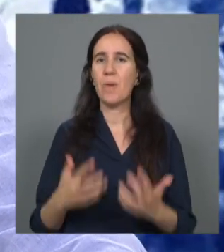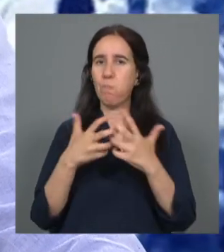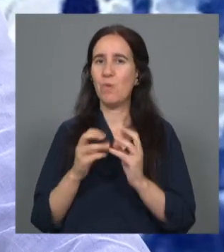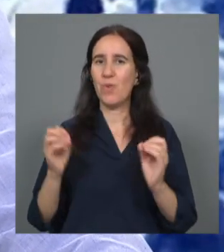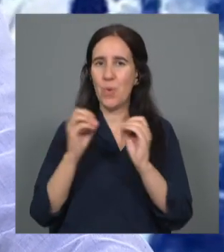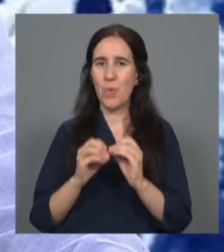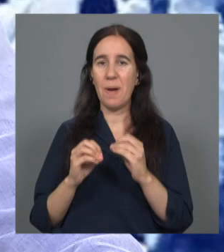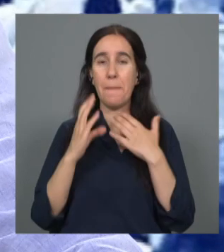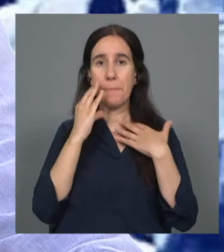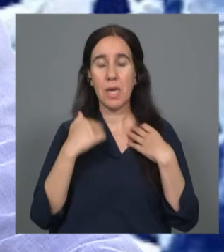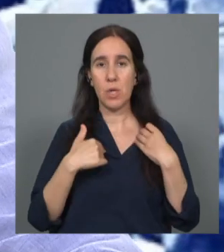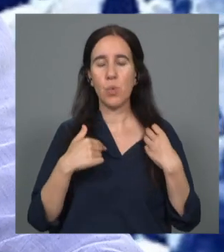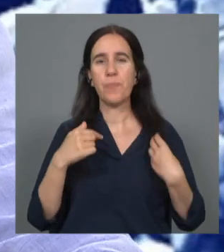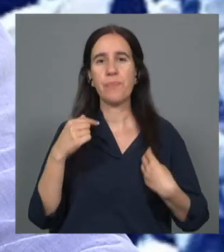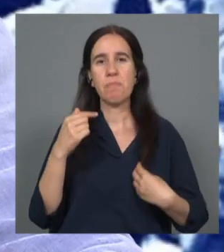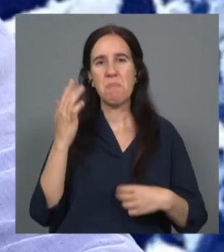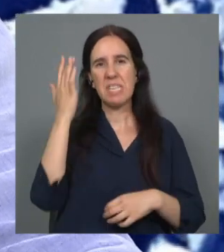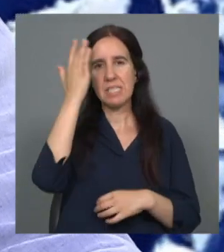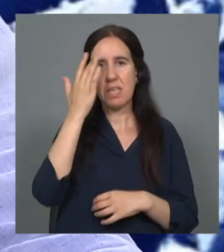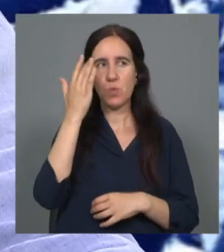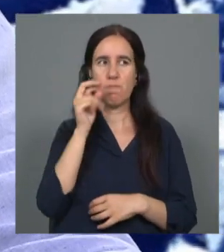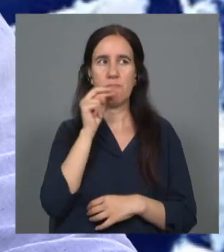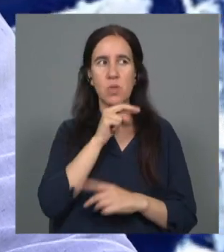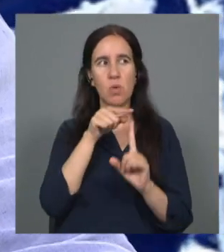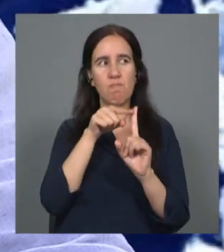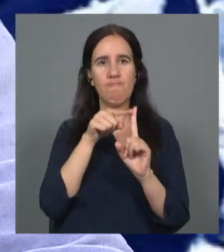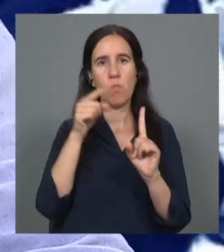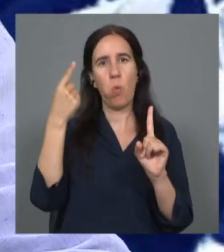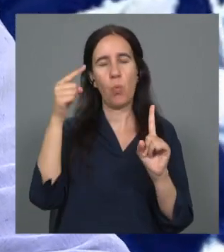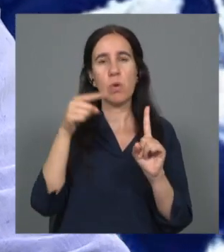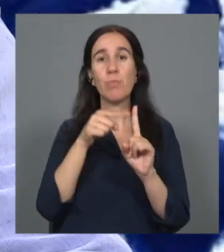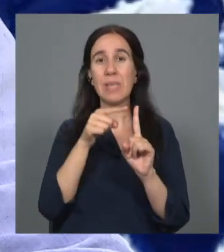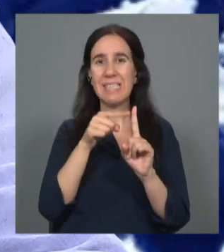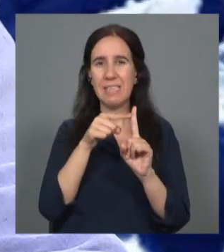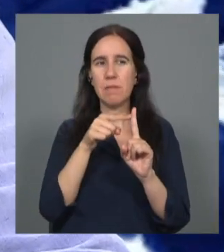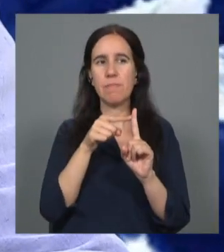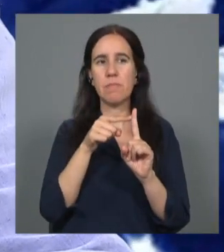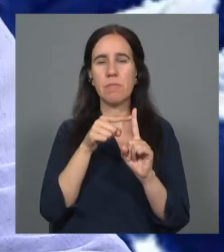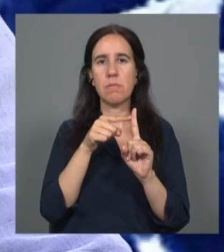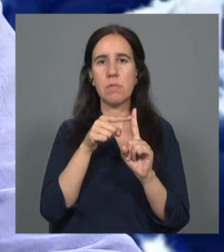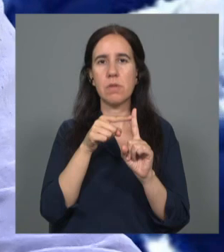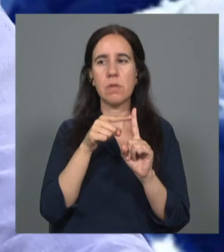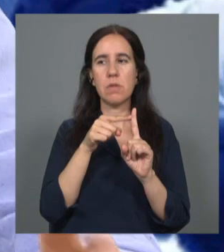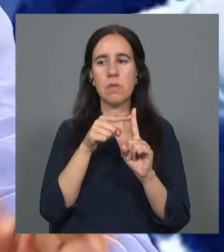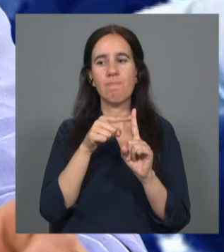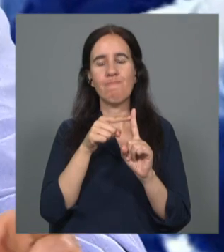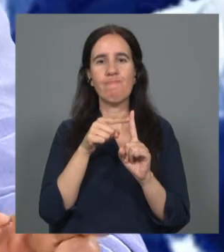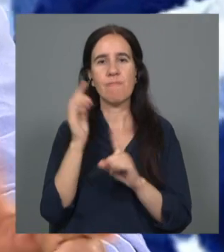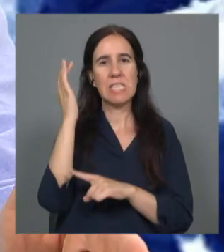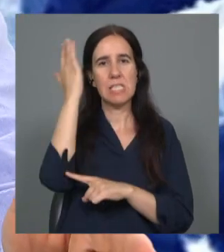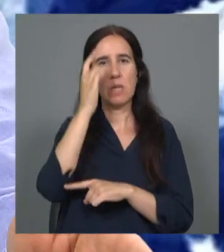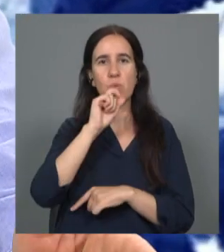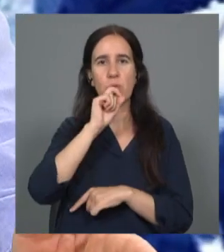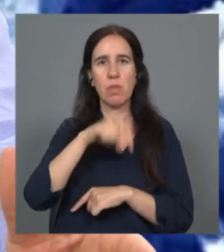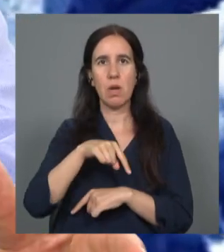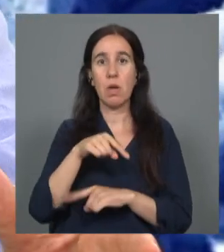aspecto, é provavelmente um caso único, porque é um santo que conseguiu, e isto é muito fruto também